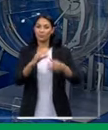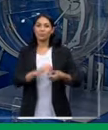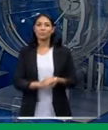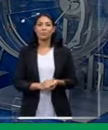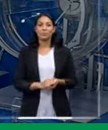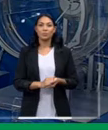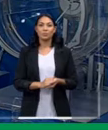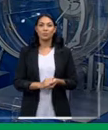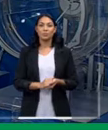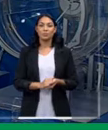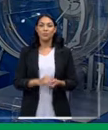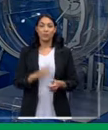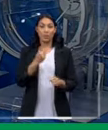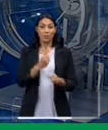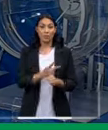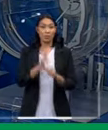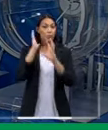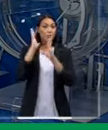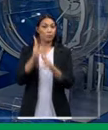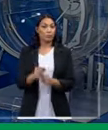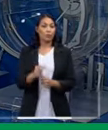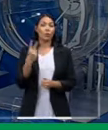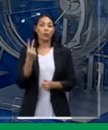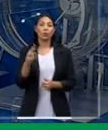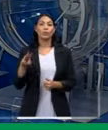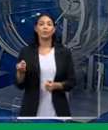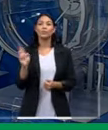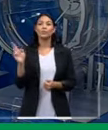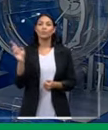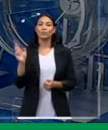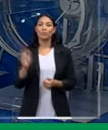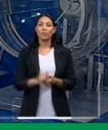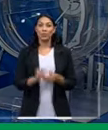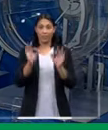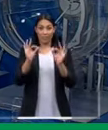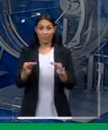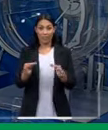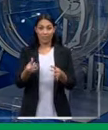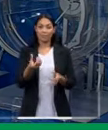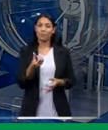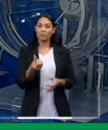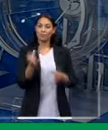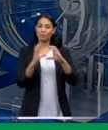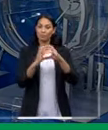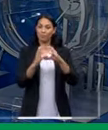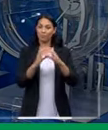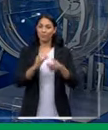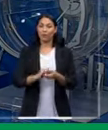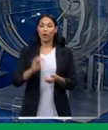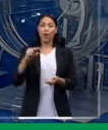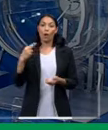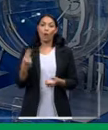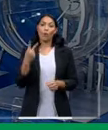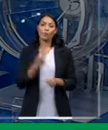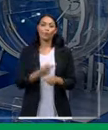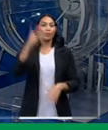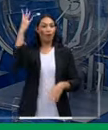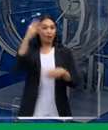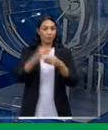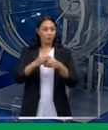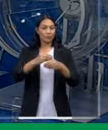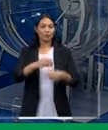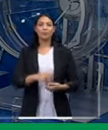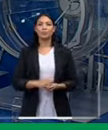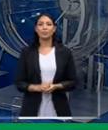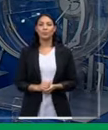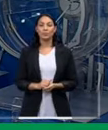que para levar o prêmio estimado nesta noite de 2 milhões de reais, você tem que acertar as 6 dezenas. Senão, o prêmio vai acumular e ficar ainda maior para o